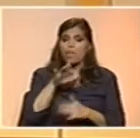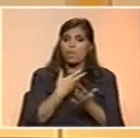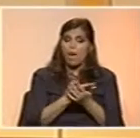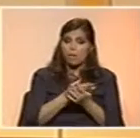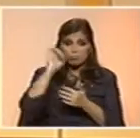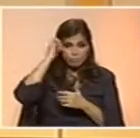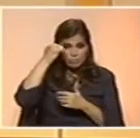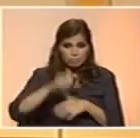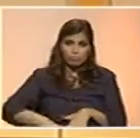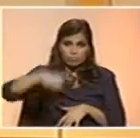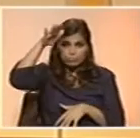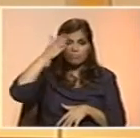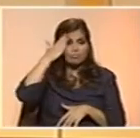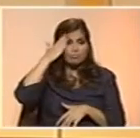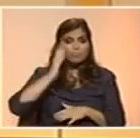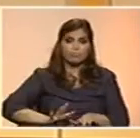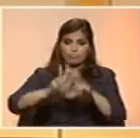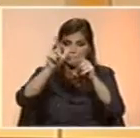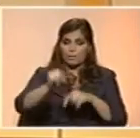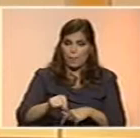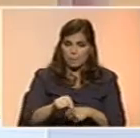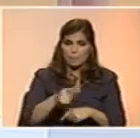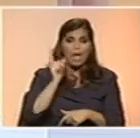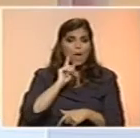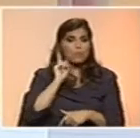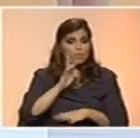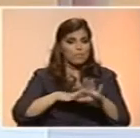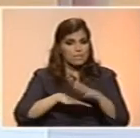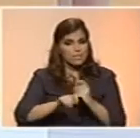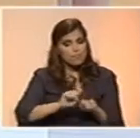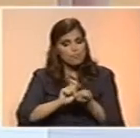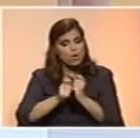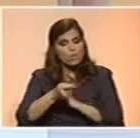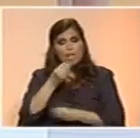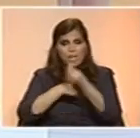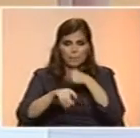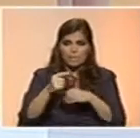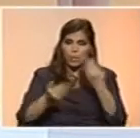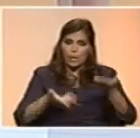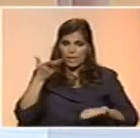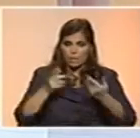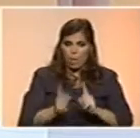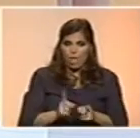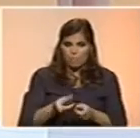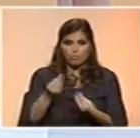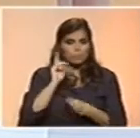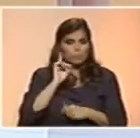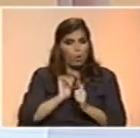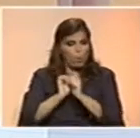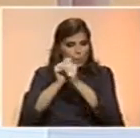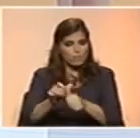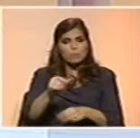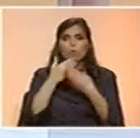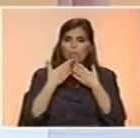e a parte cognitiva. Portanto, é importante que isso seja feito, essa transição da alimentação, com equilíbrio. Exatamente, com acompanhamento.